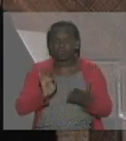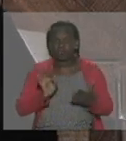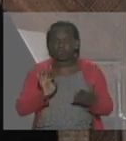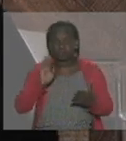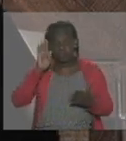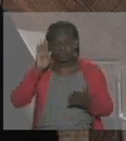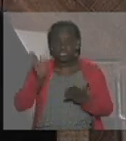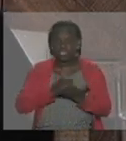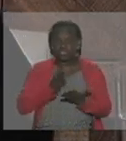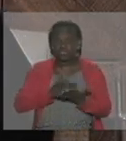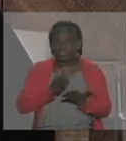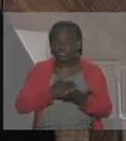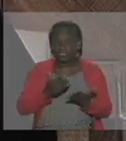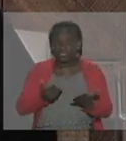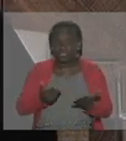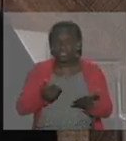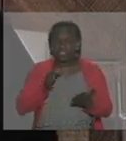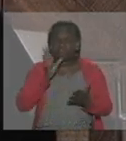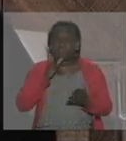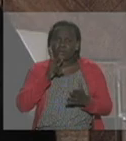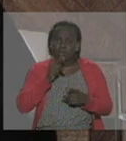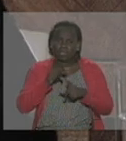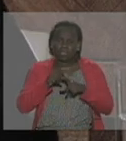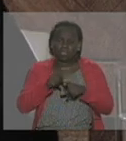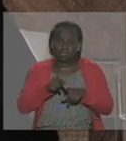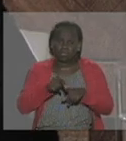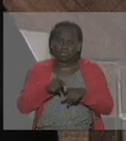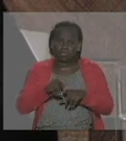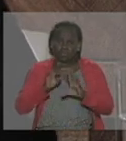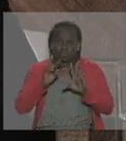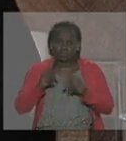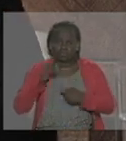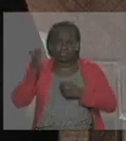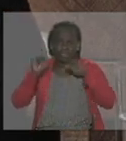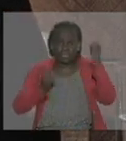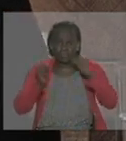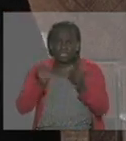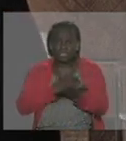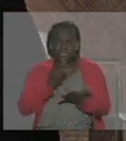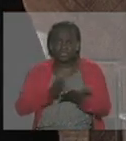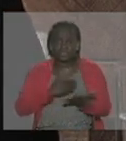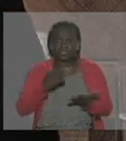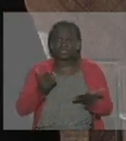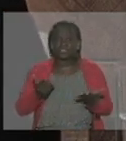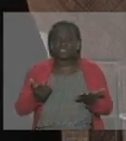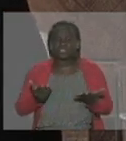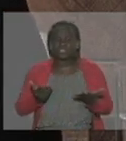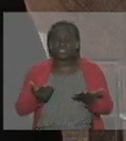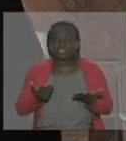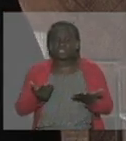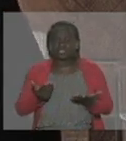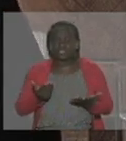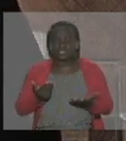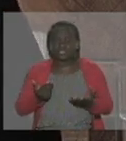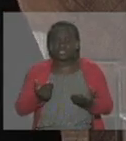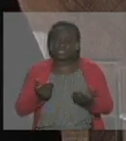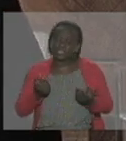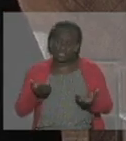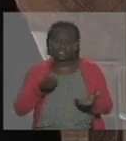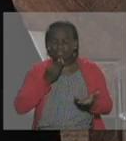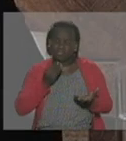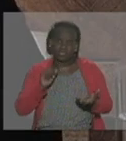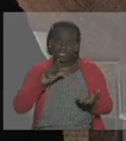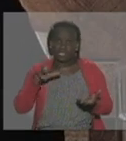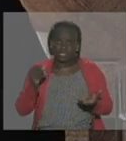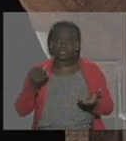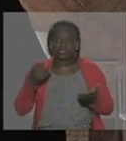menos na área do livro O livro é muito lento o livro toda a indústria do livro eh eh